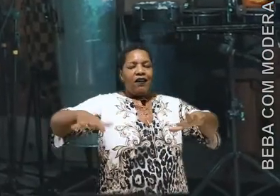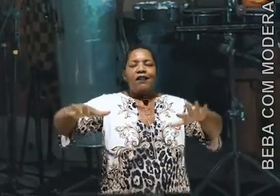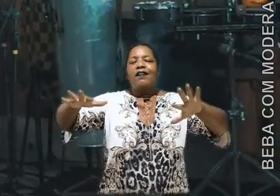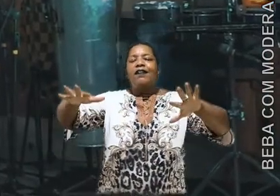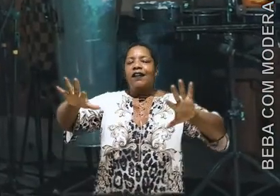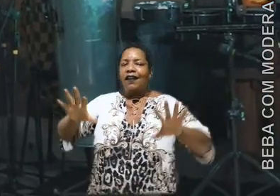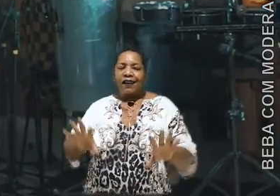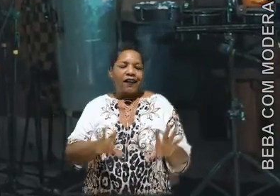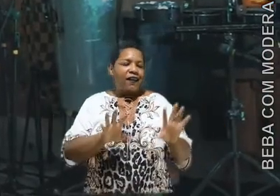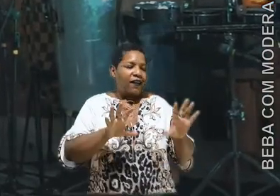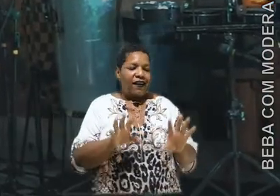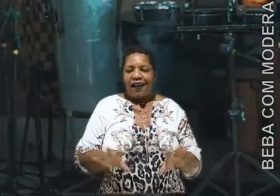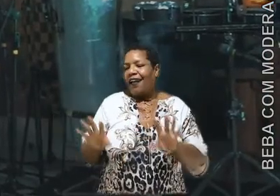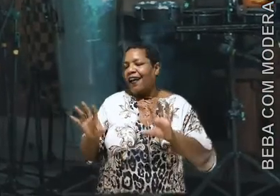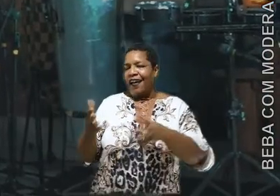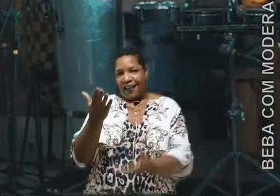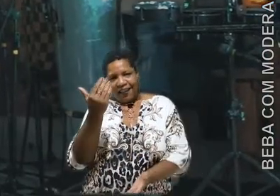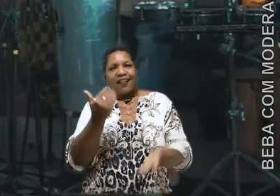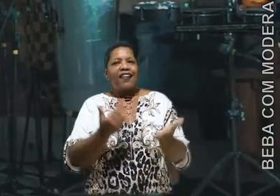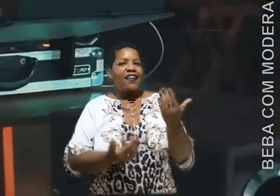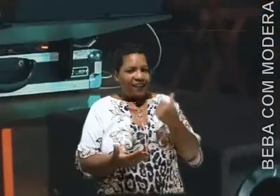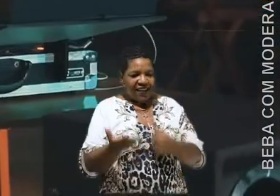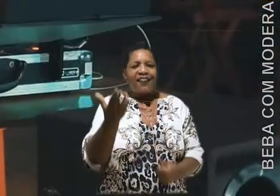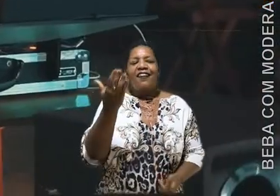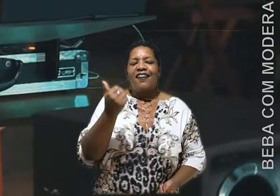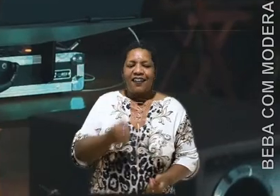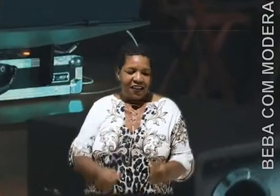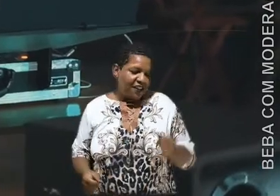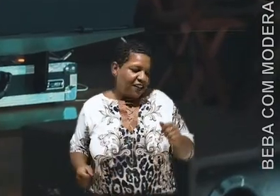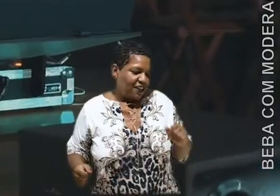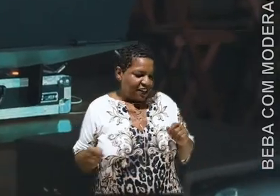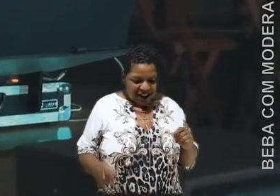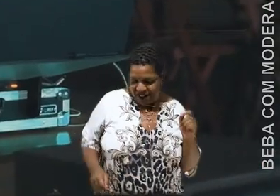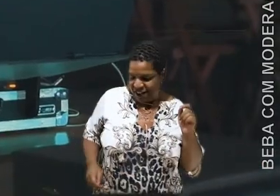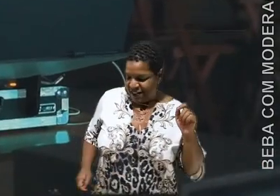e quebra tudo com m vem cá